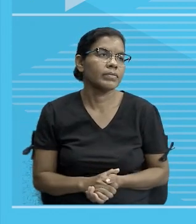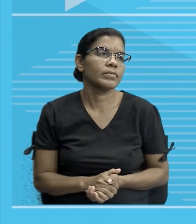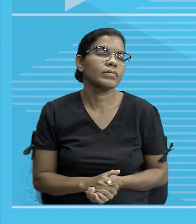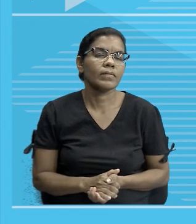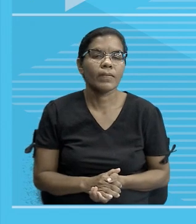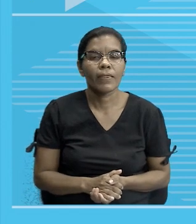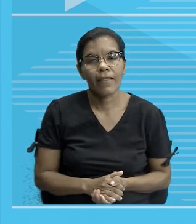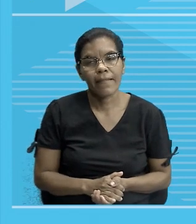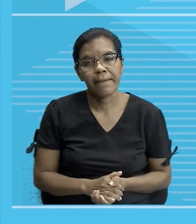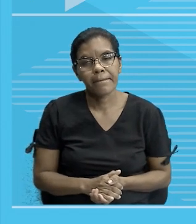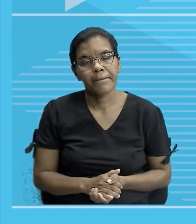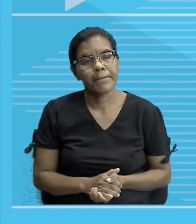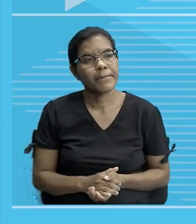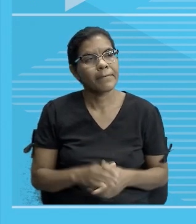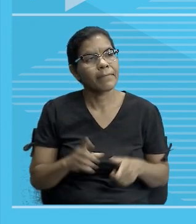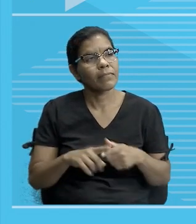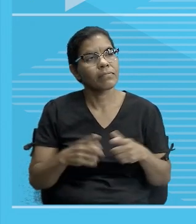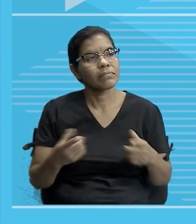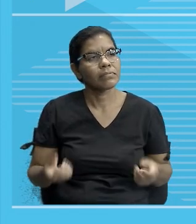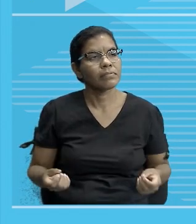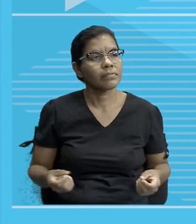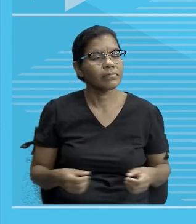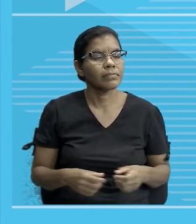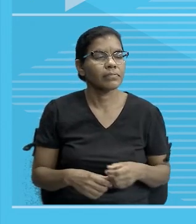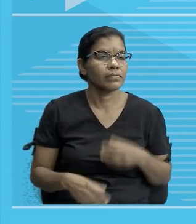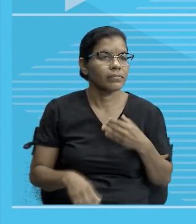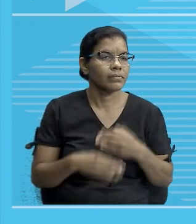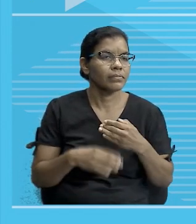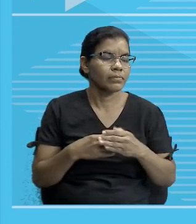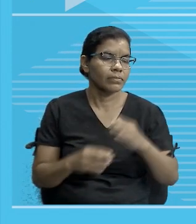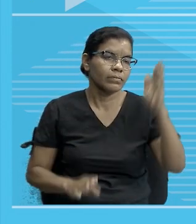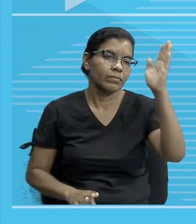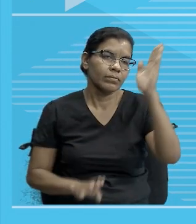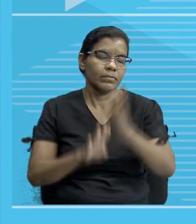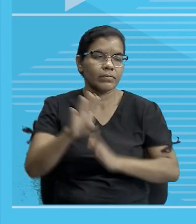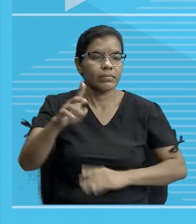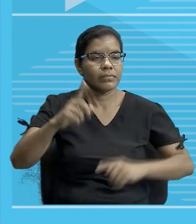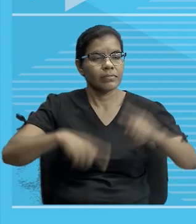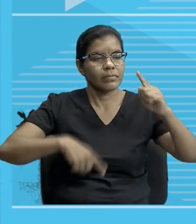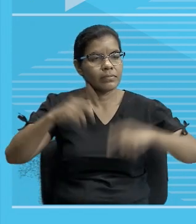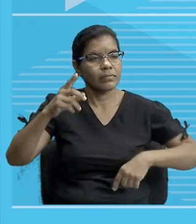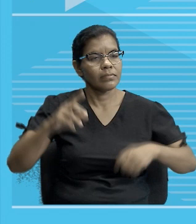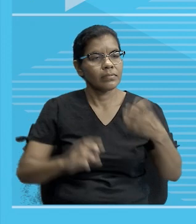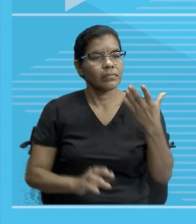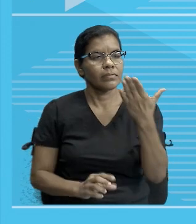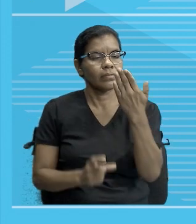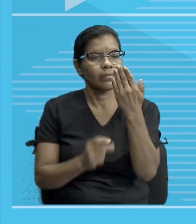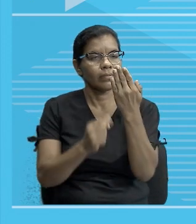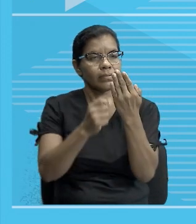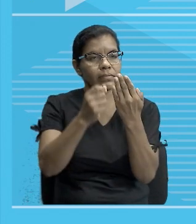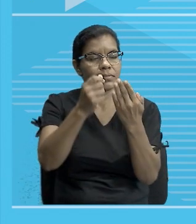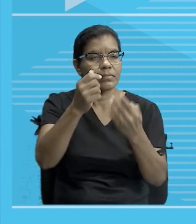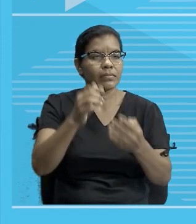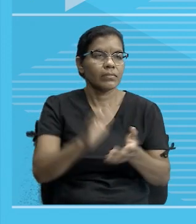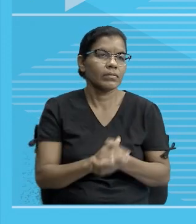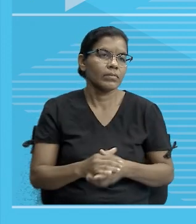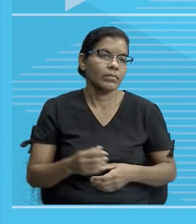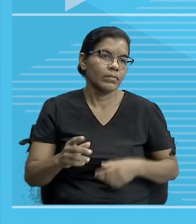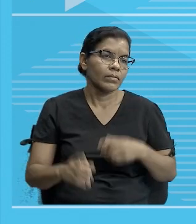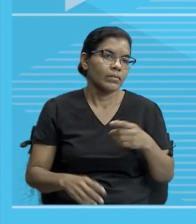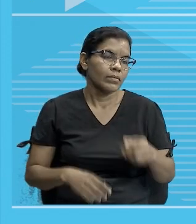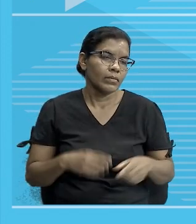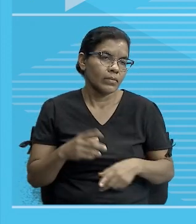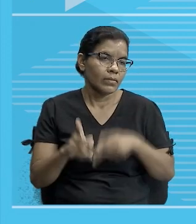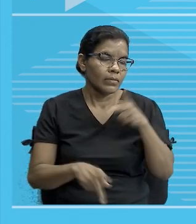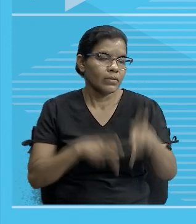cidadania, mas resultou na ascensão política da burguesia. E o povo que